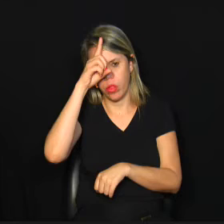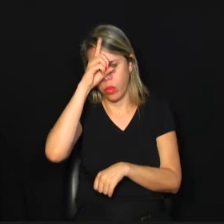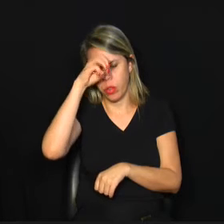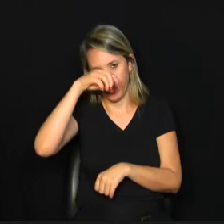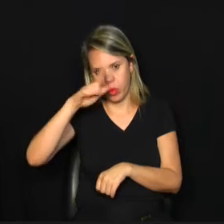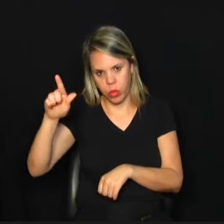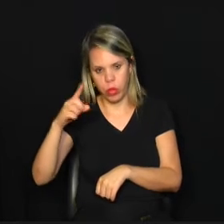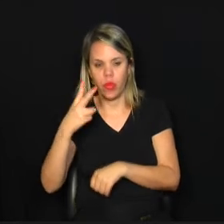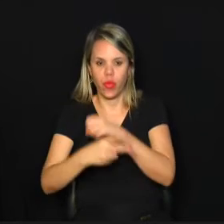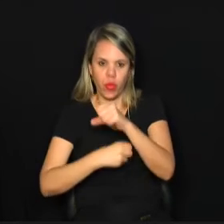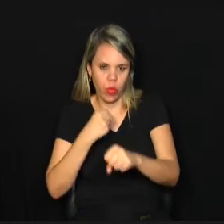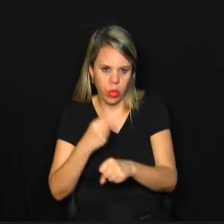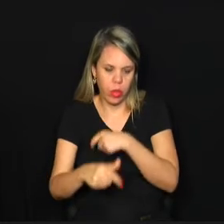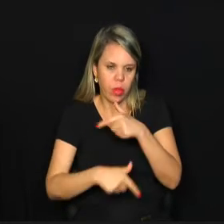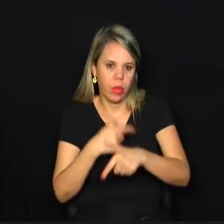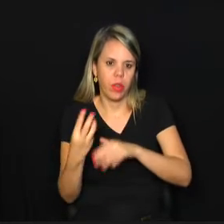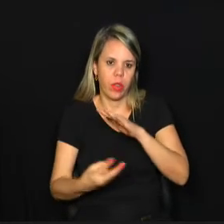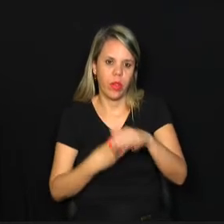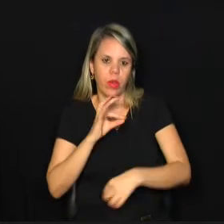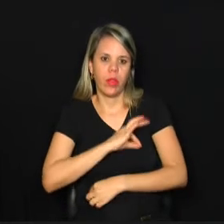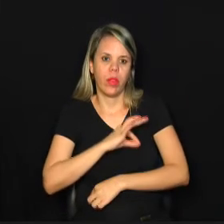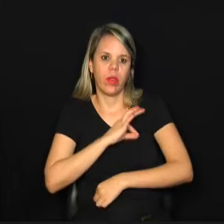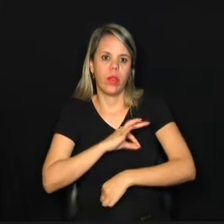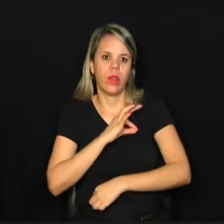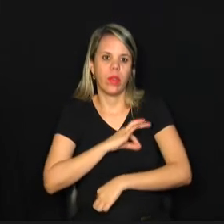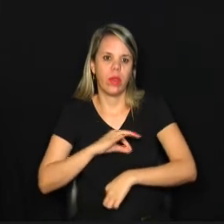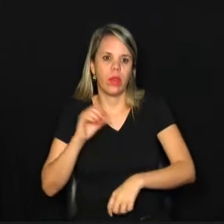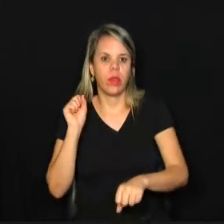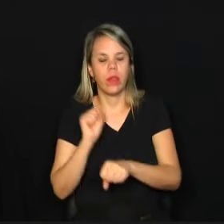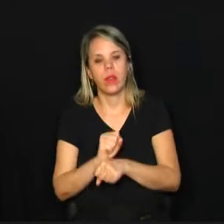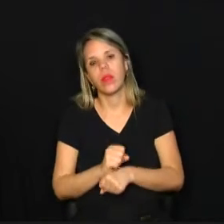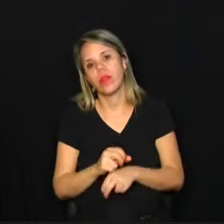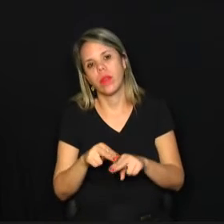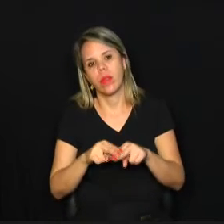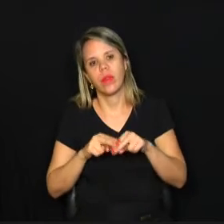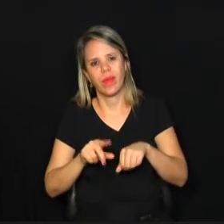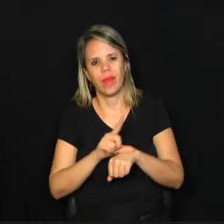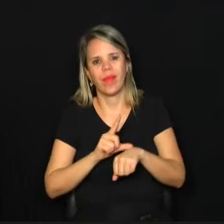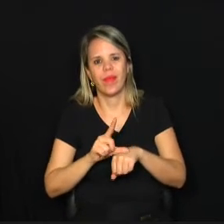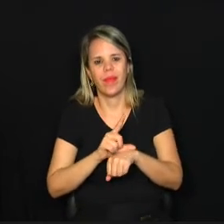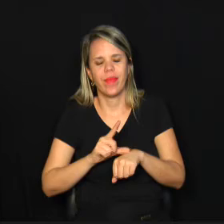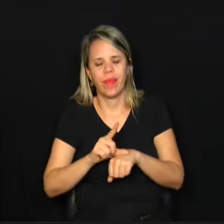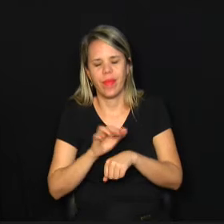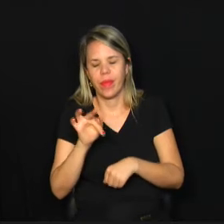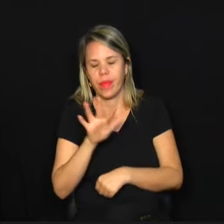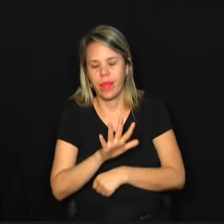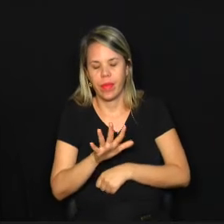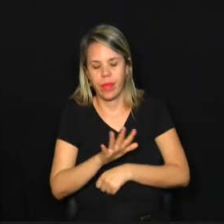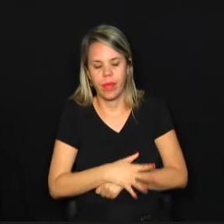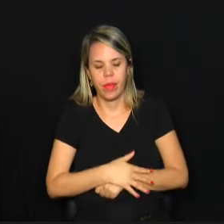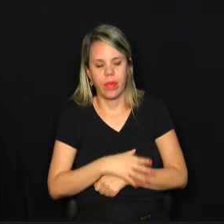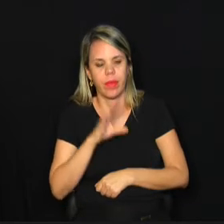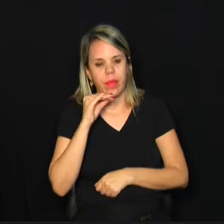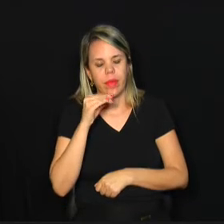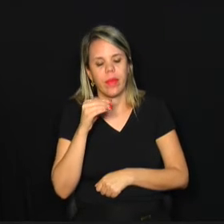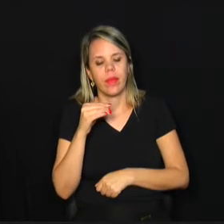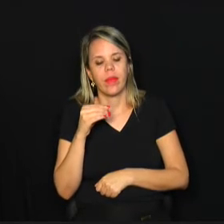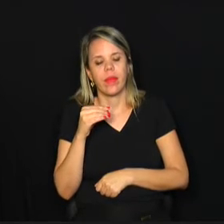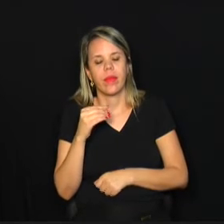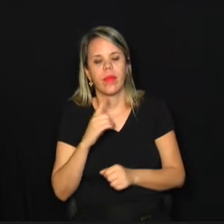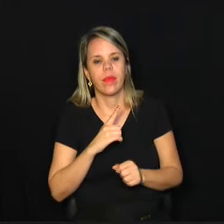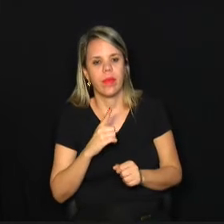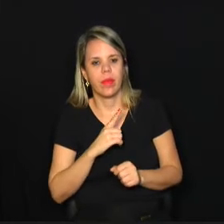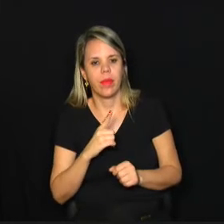2 anos de salário congelado, né? Em virtude de uma legislação aí federal. É um servidor que teve aumento da